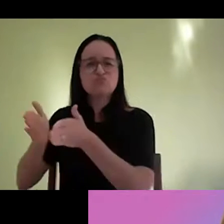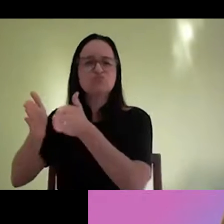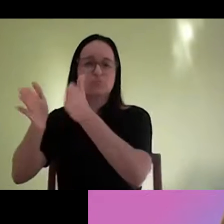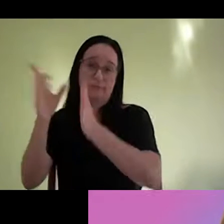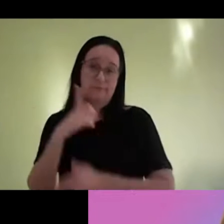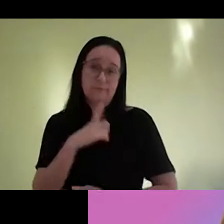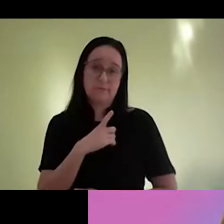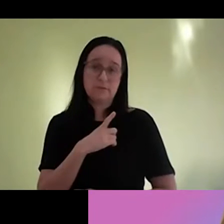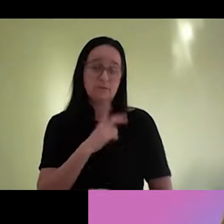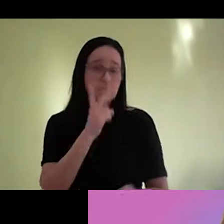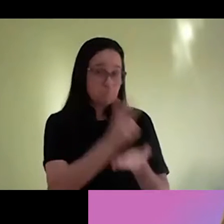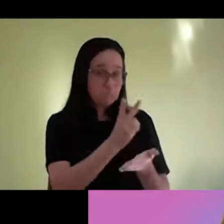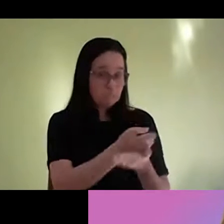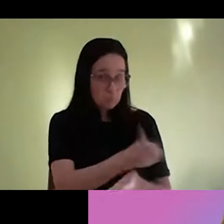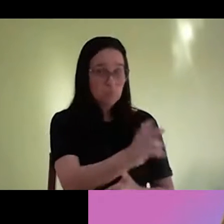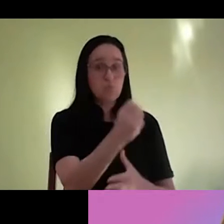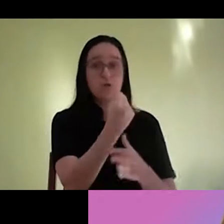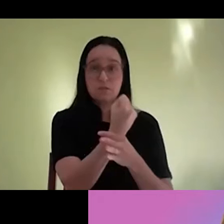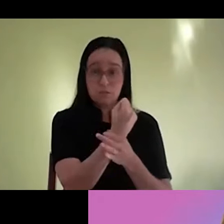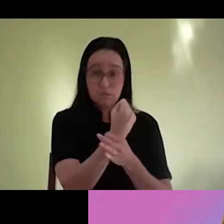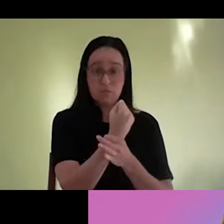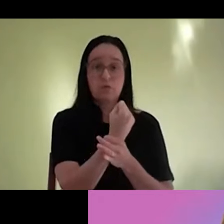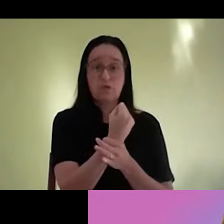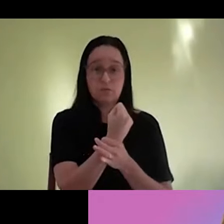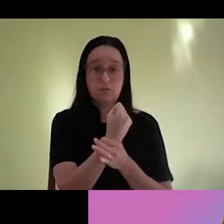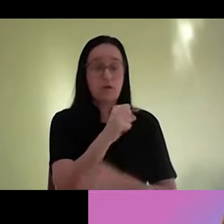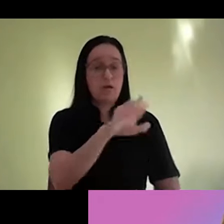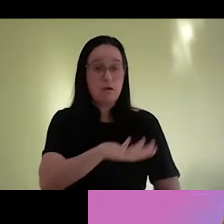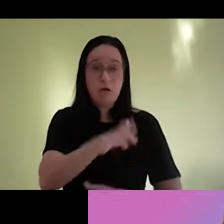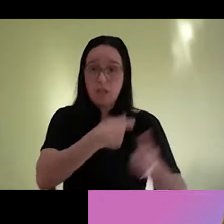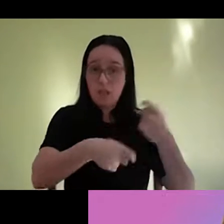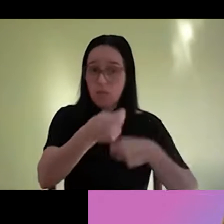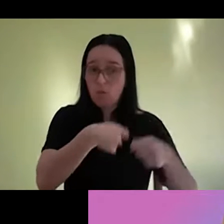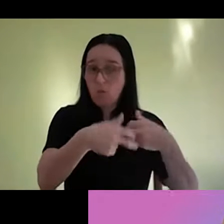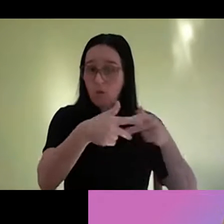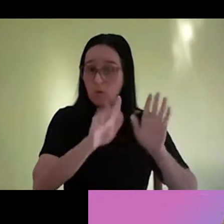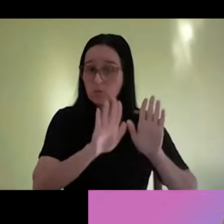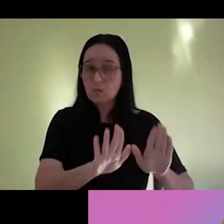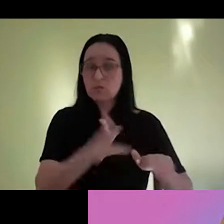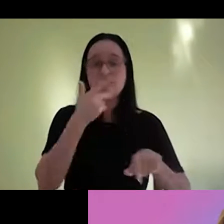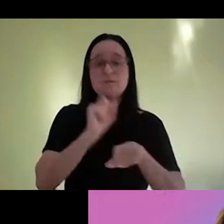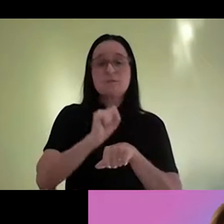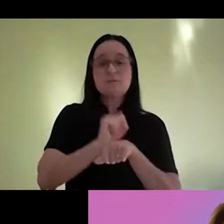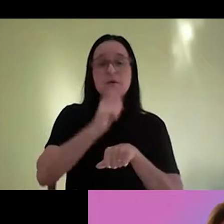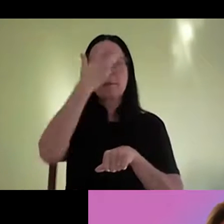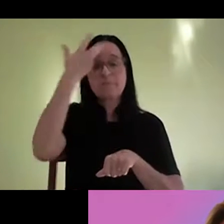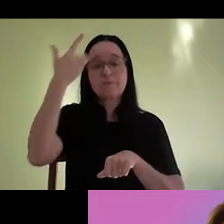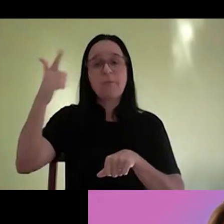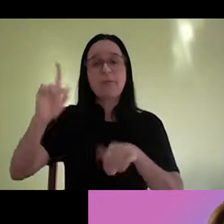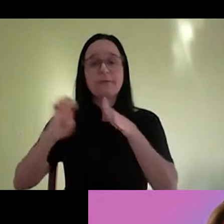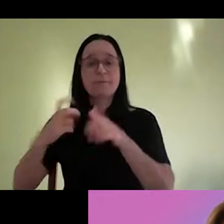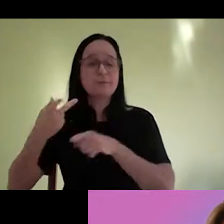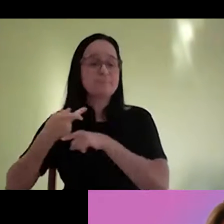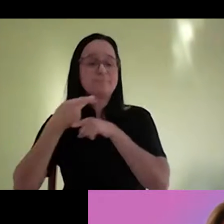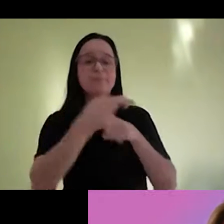até hoje na seguradora onde eu estava, trabalhando com as áreas de negócio interno e aguardando os consultores das empresas virem trazer